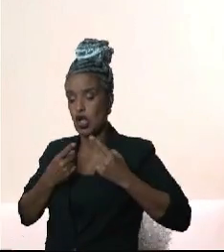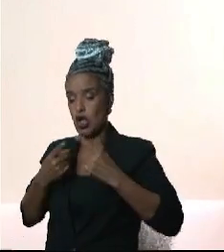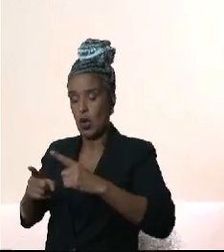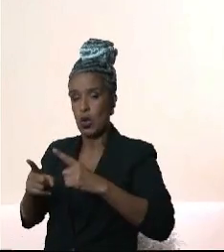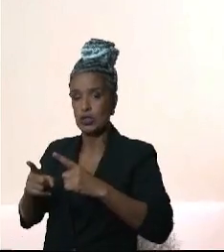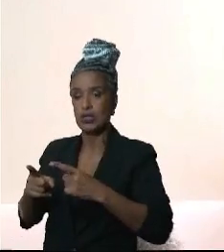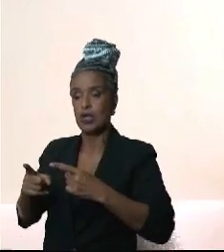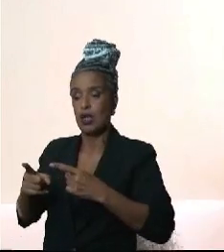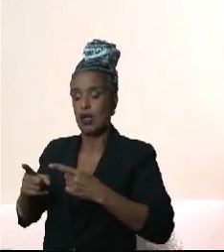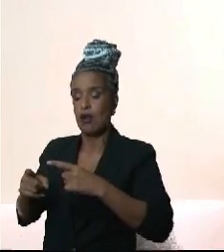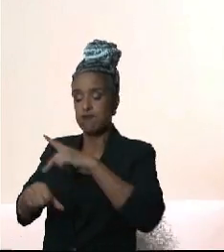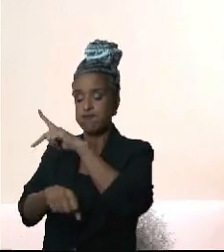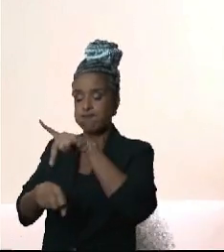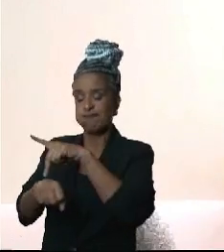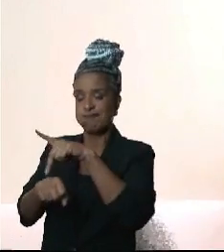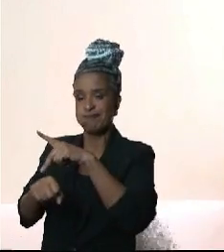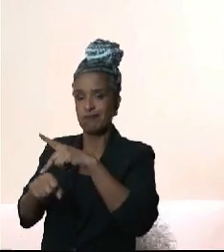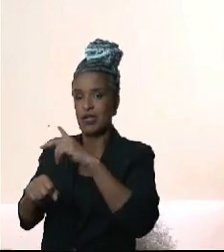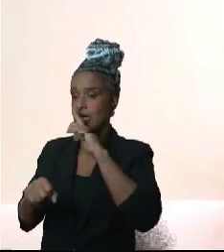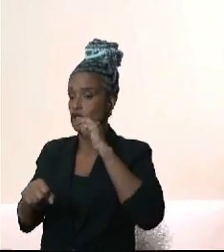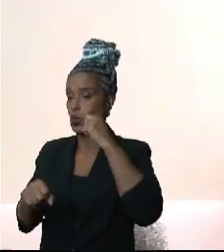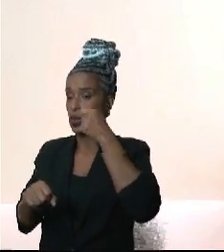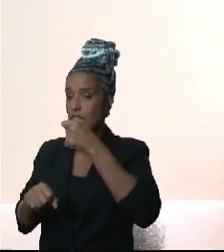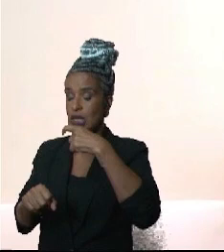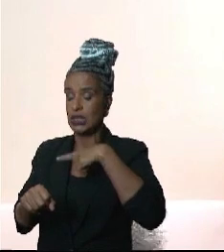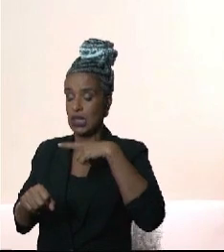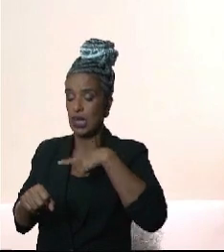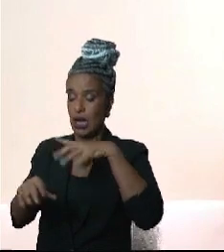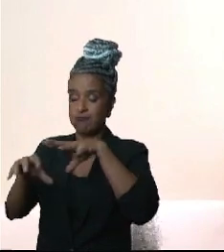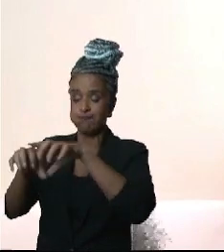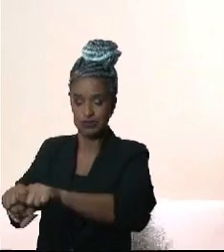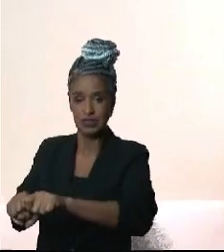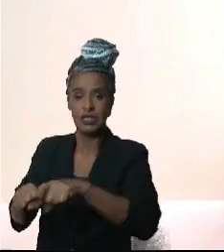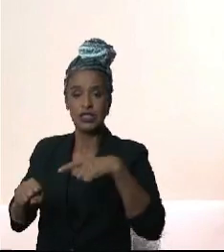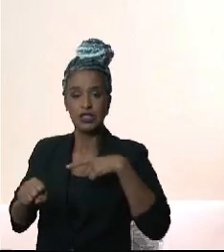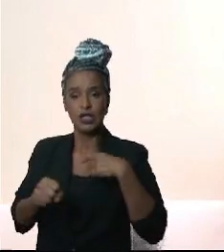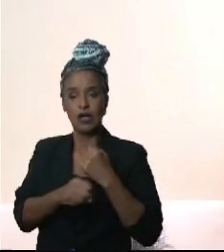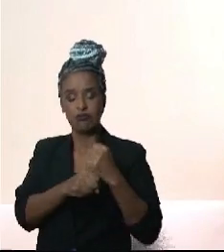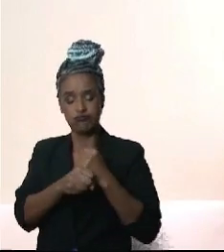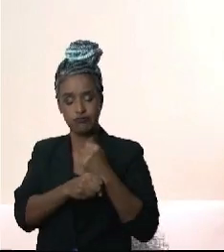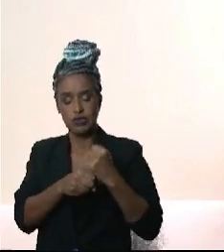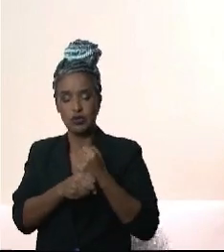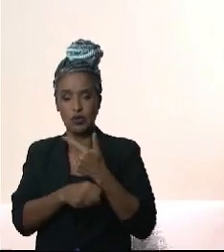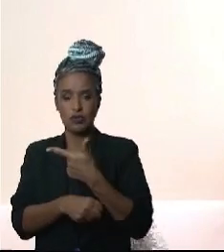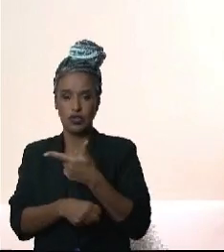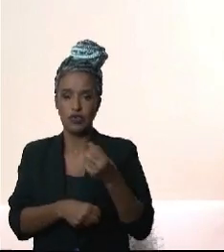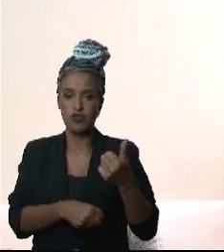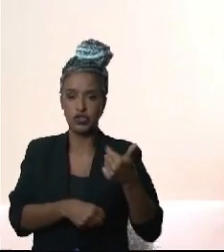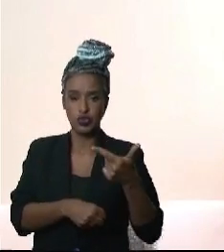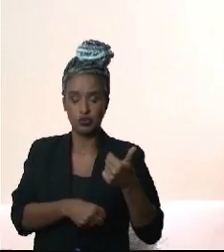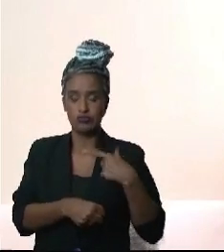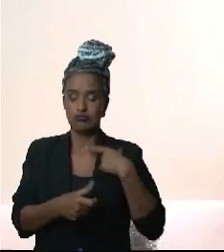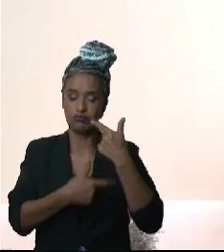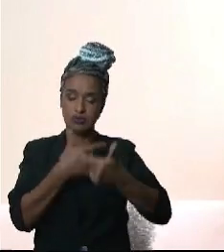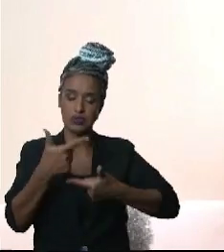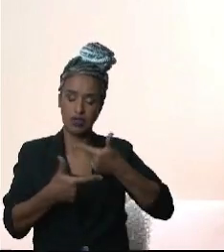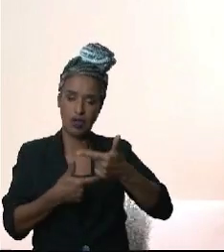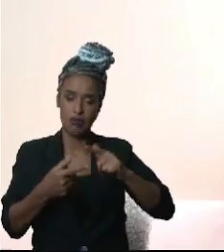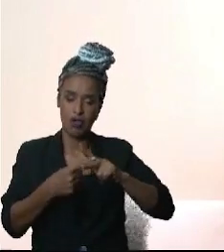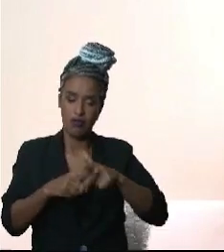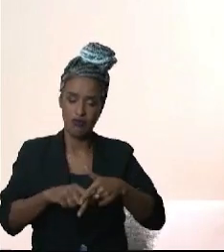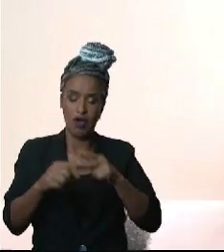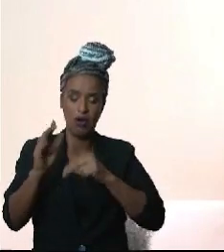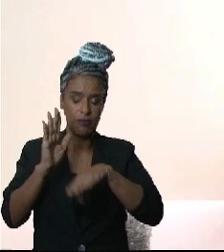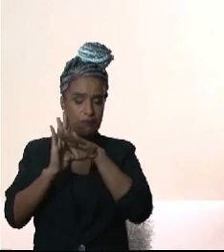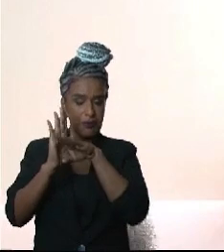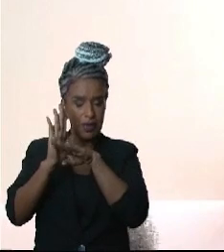É um relatório de 2021 no qual nós trabalhamos de maneira estreita em todas essas reformas propostas pelo